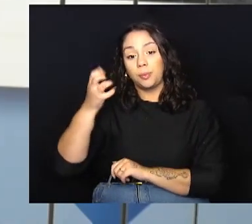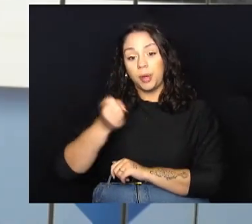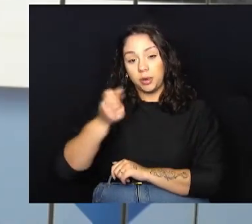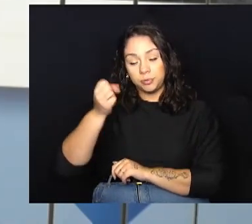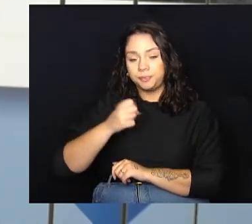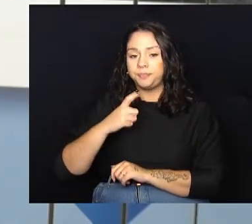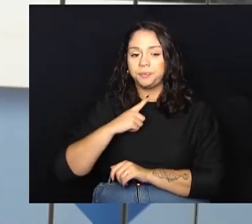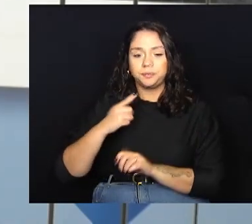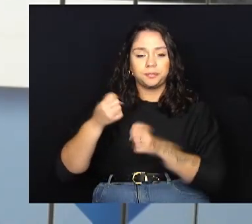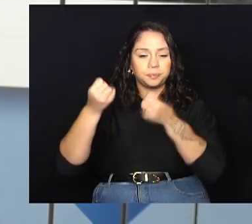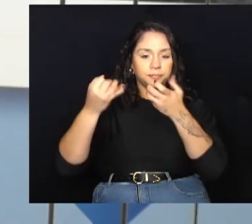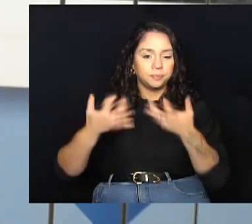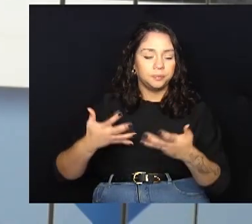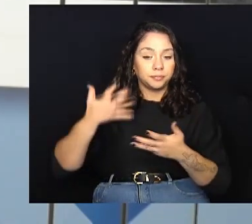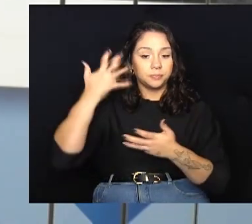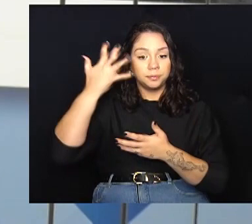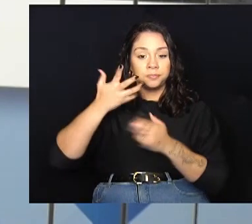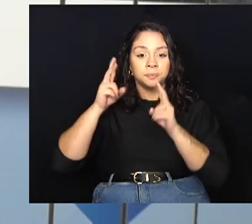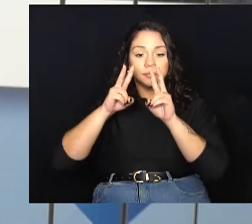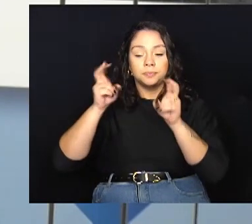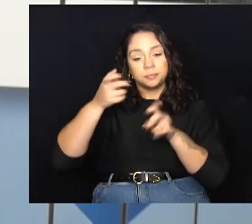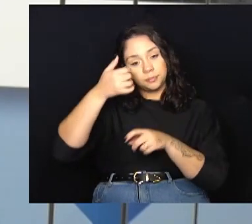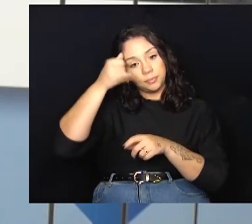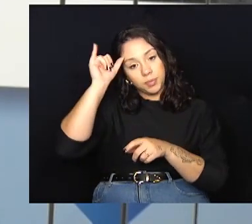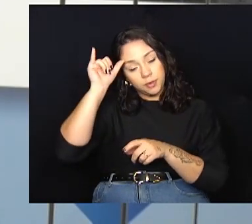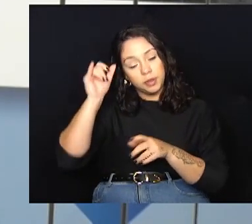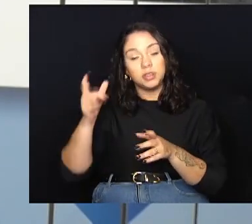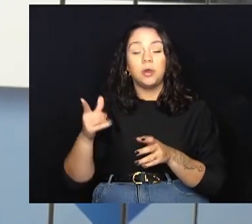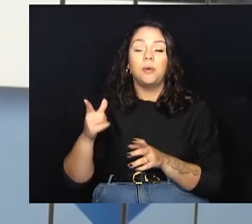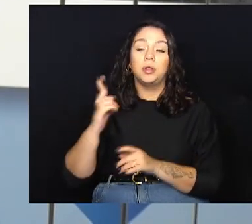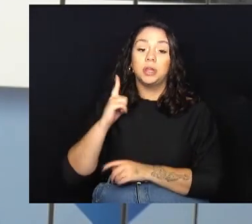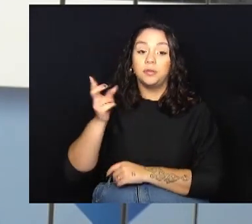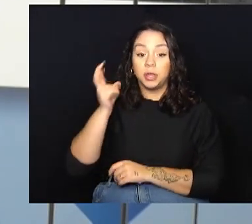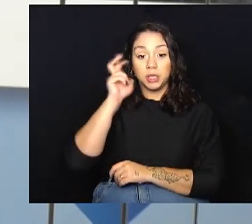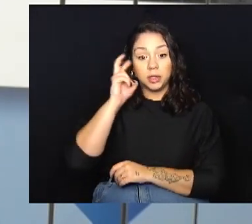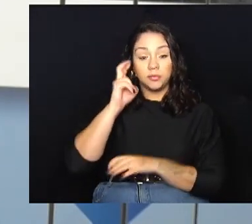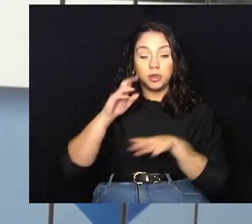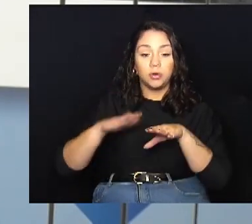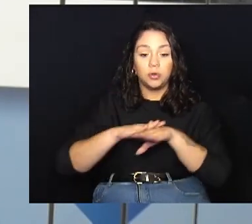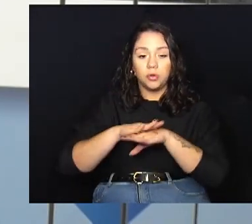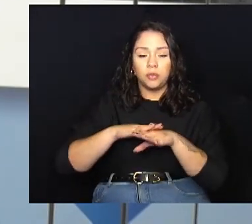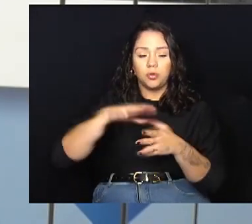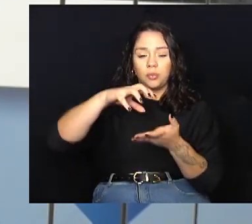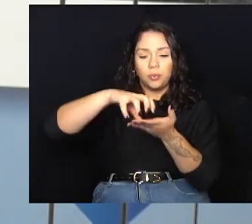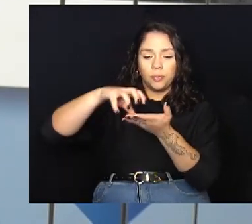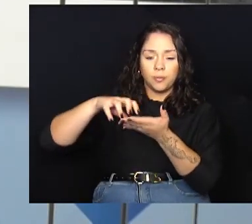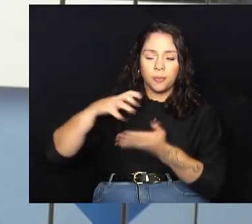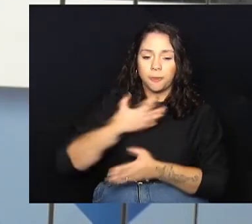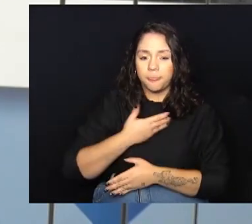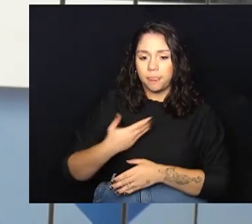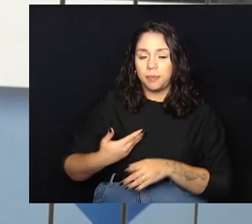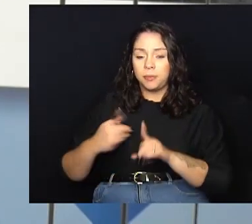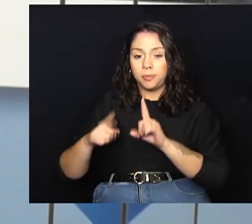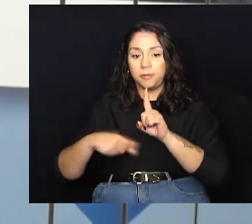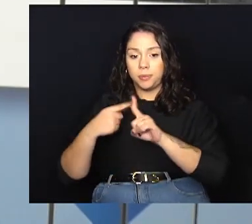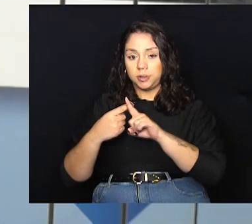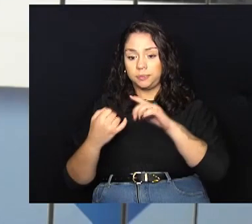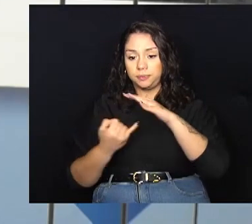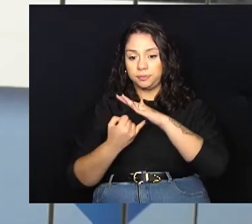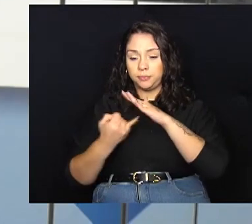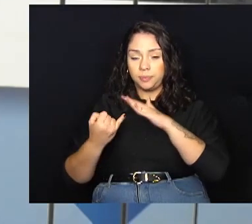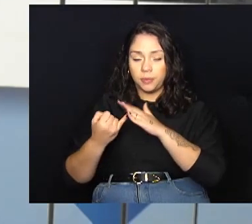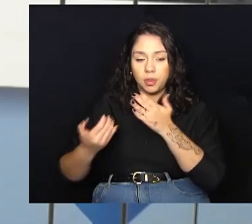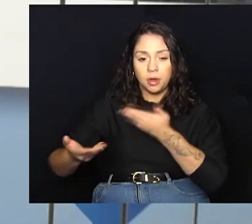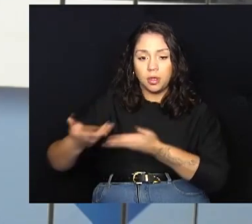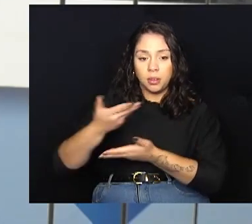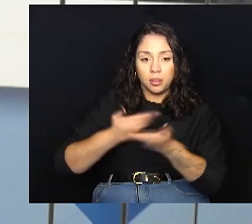no Juninho Branco aí no último na última quinta-feira foi uma conversa com órgãos públicos e entidades envolvidas na prevenção